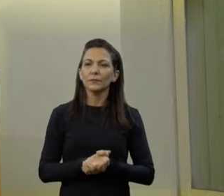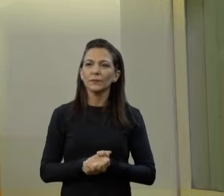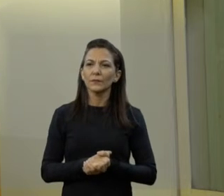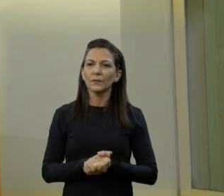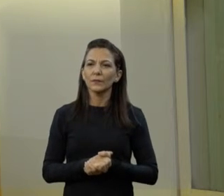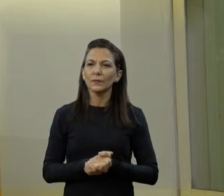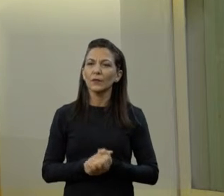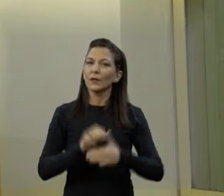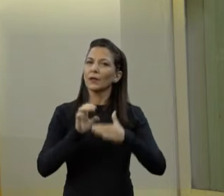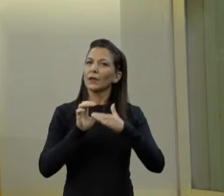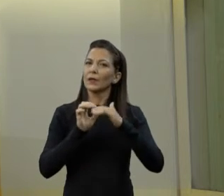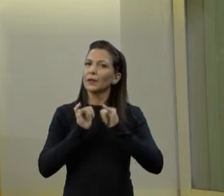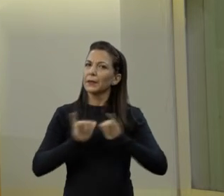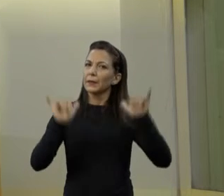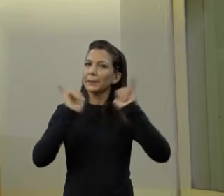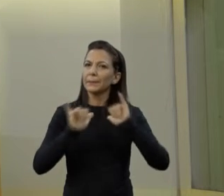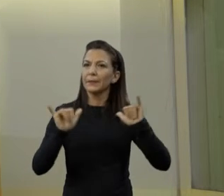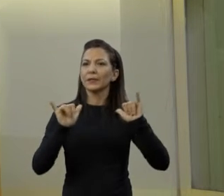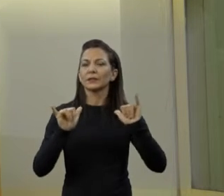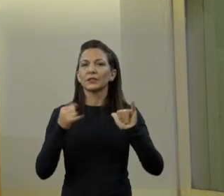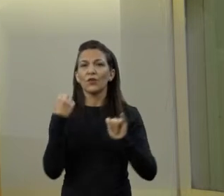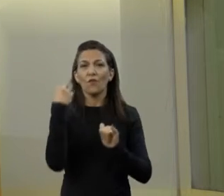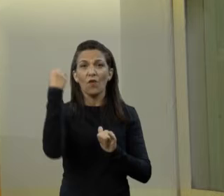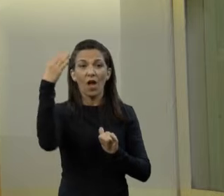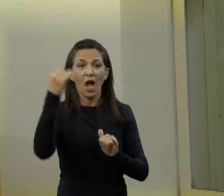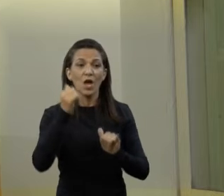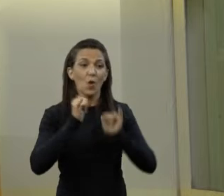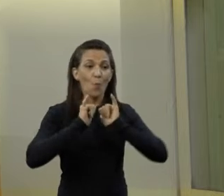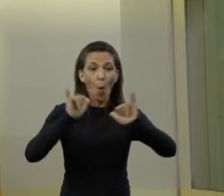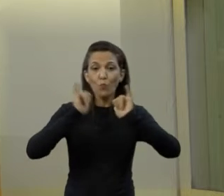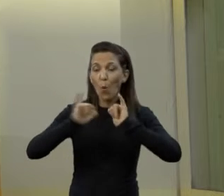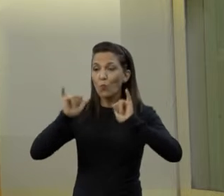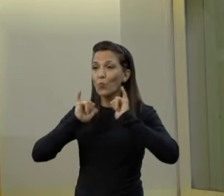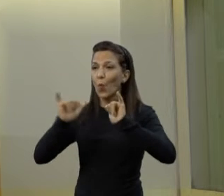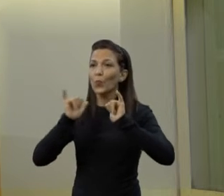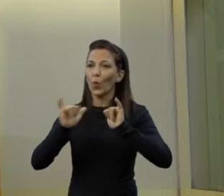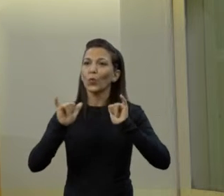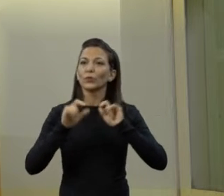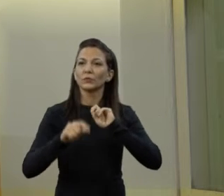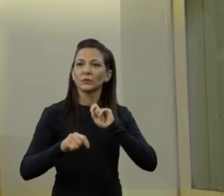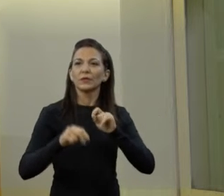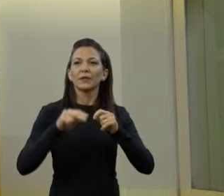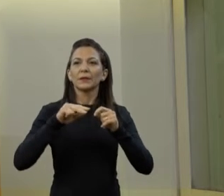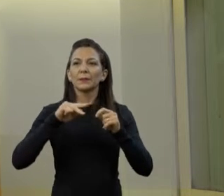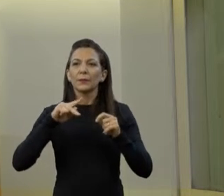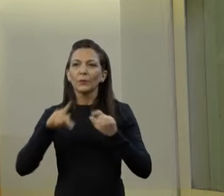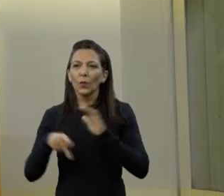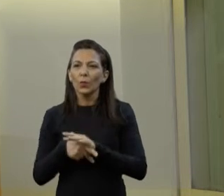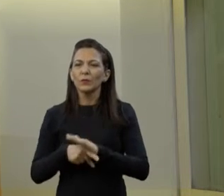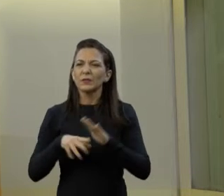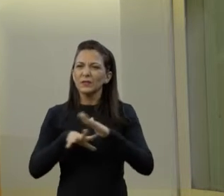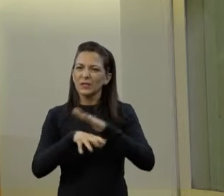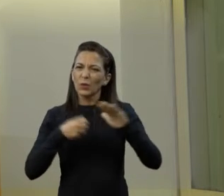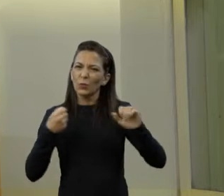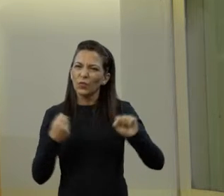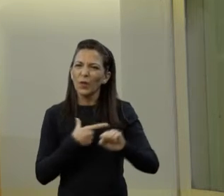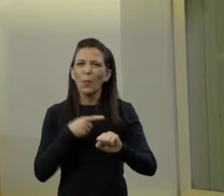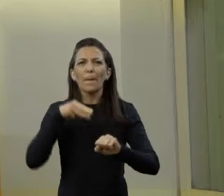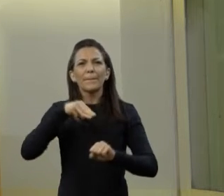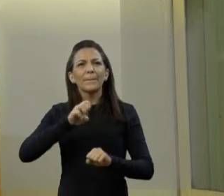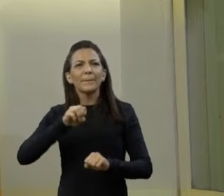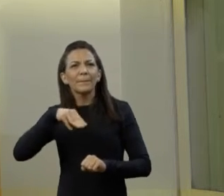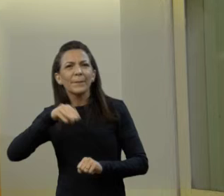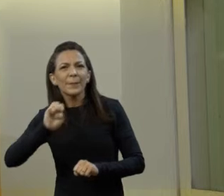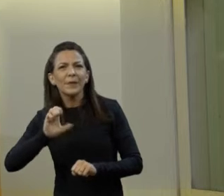e enquanto a imprensa desesperada com a viagem do presidente criando estigmas como Sabotagem mal feita se casem de meme